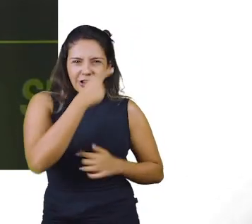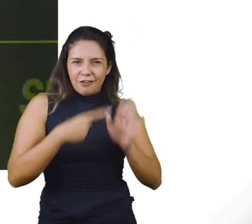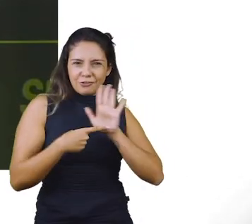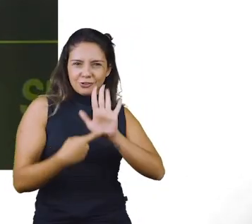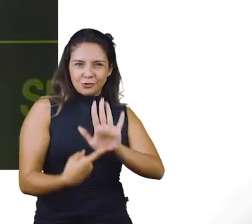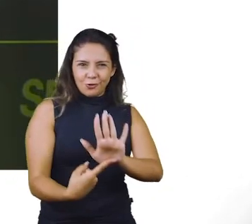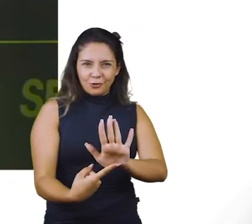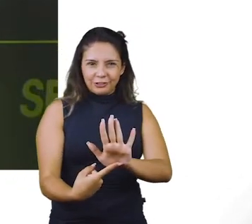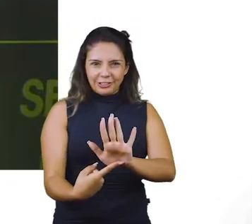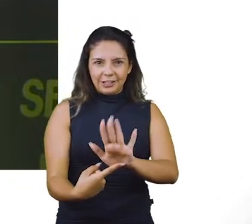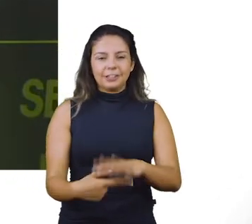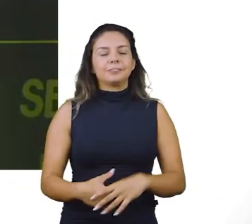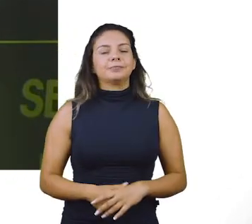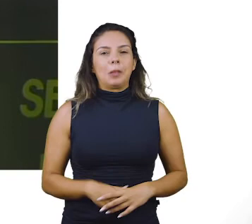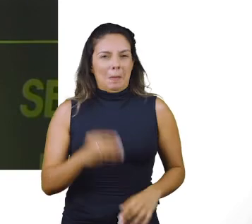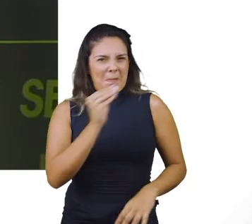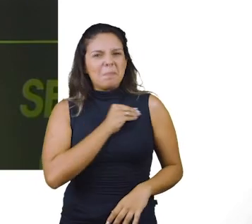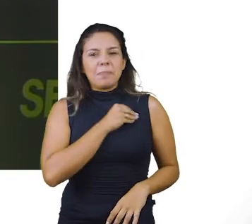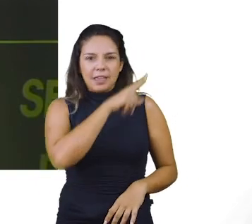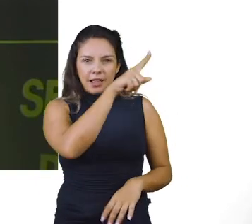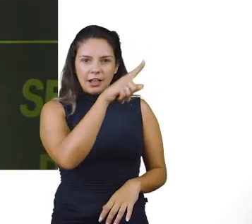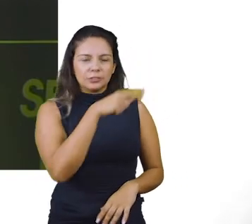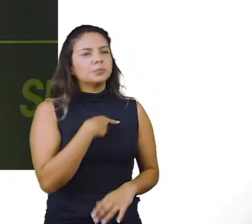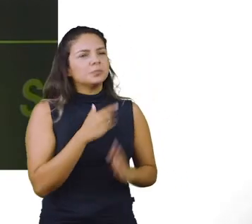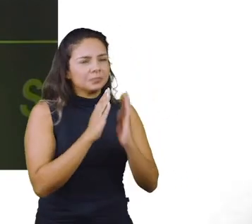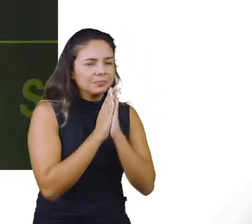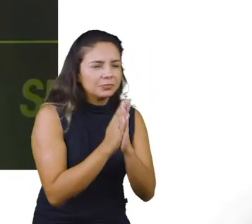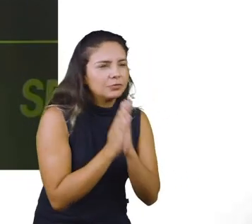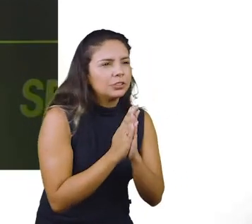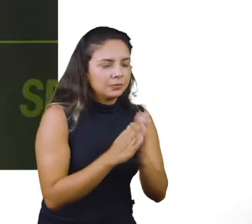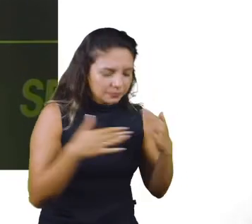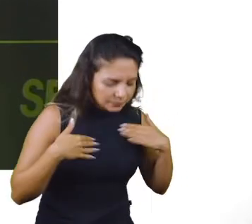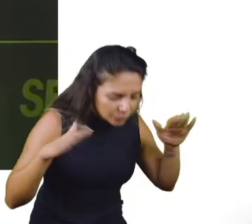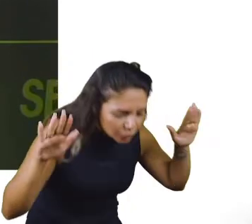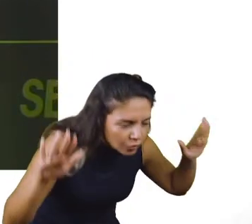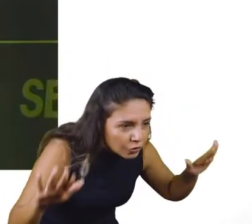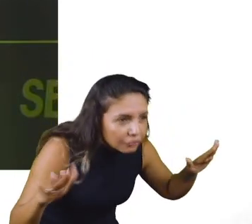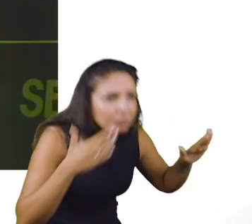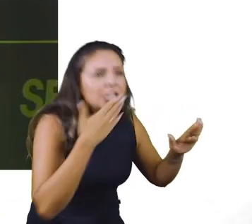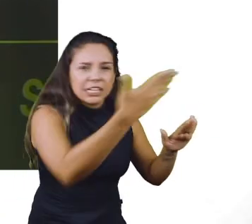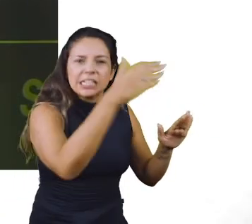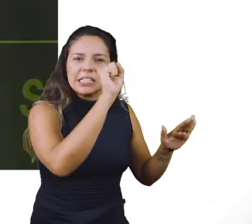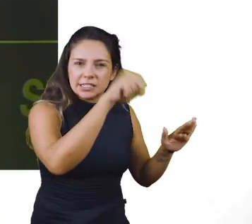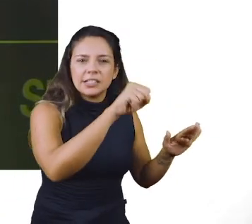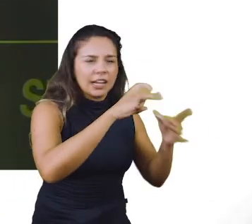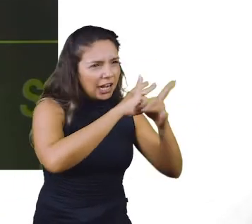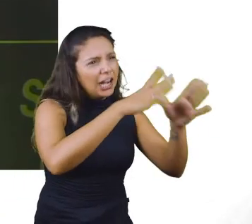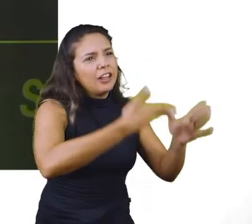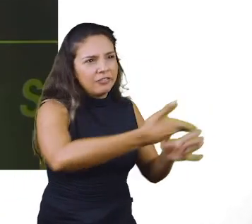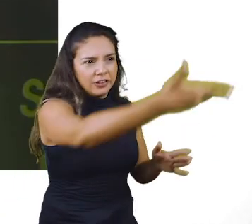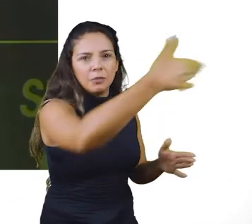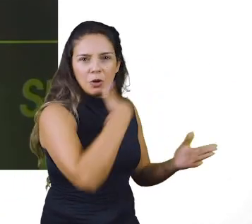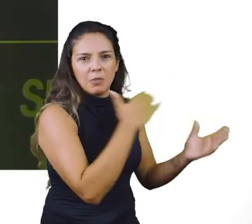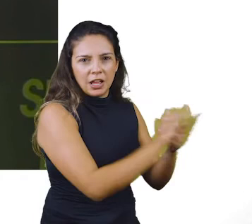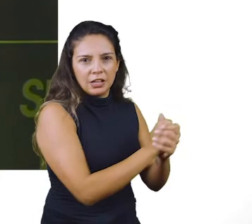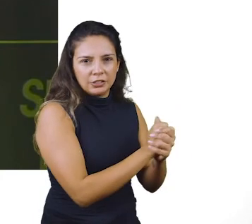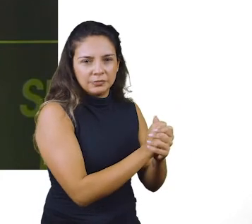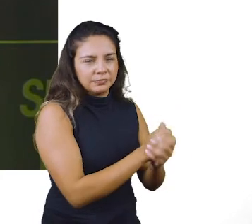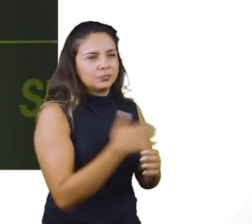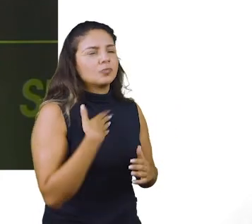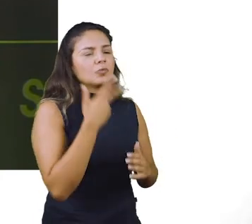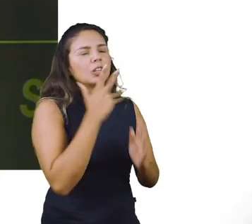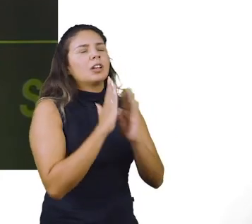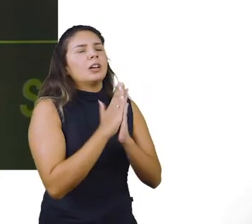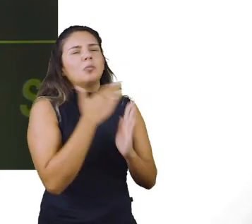as partes da pecadora. Eu fiz meu pelo sinal, me curvei, disse que sim. Saí pensando na morte, mas a morte